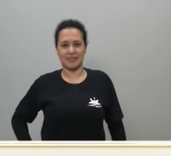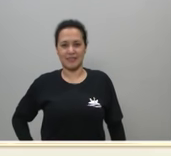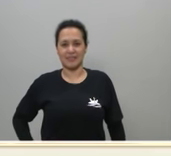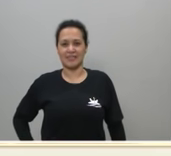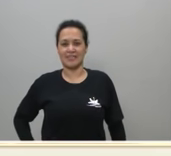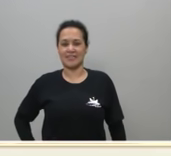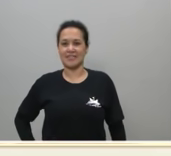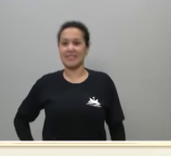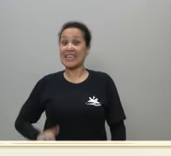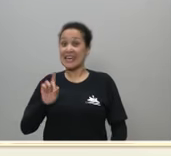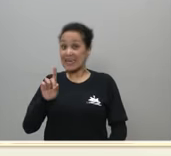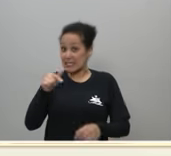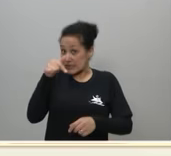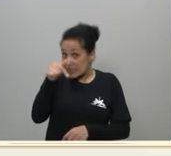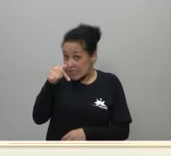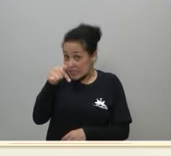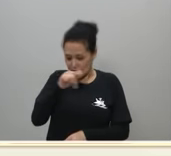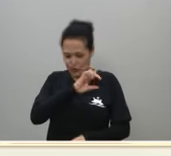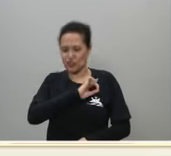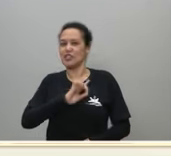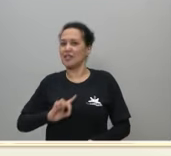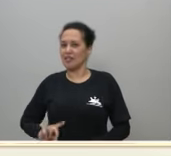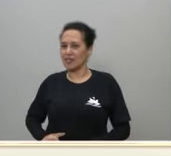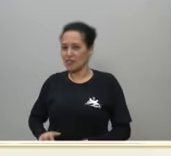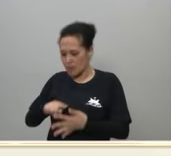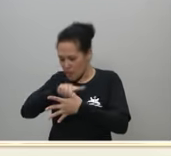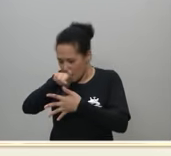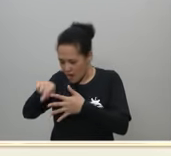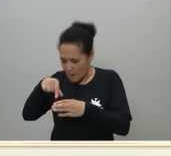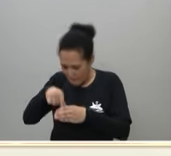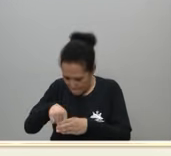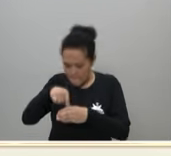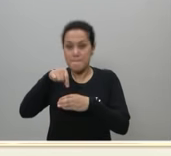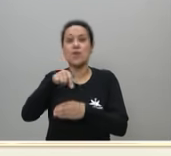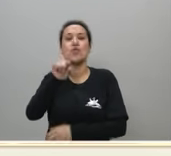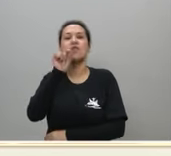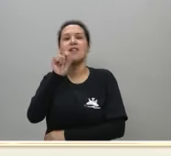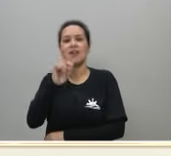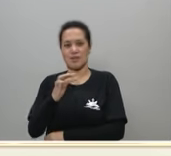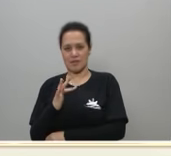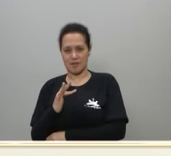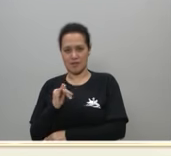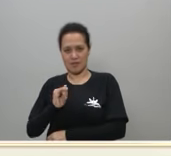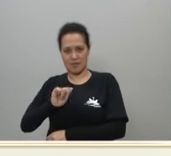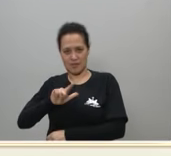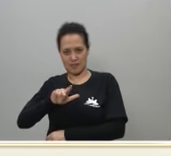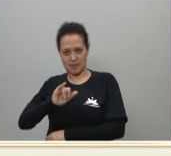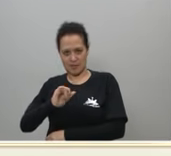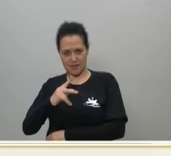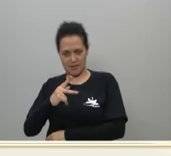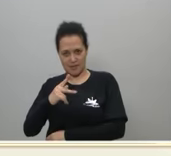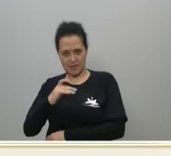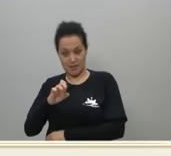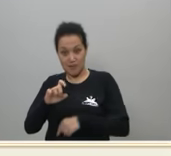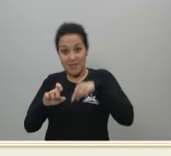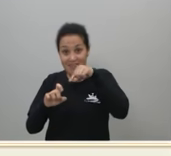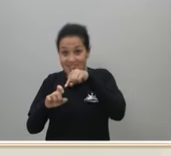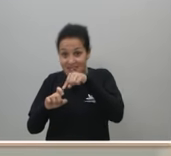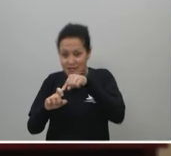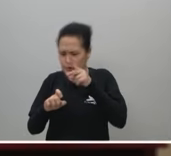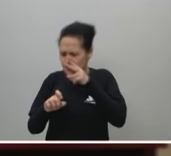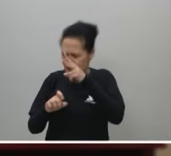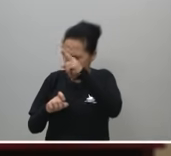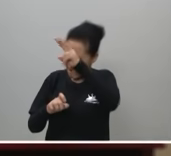escolheram Filipe. E Filipe, movido pelo Espírito Santo, ele vai